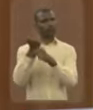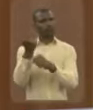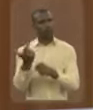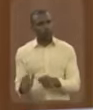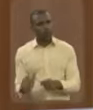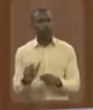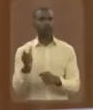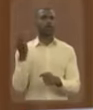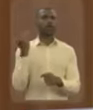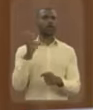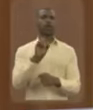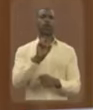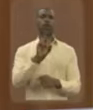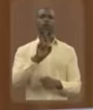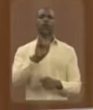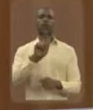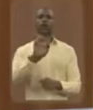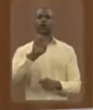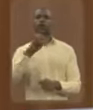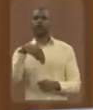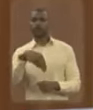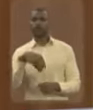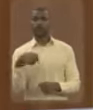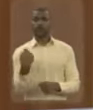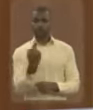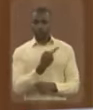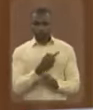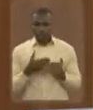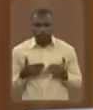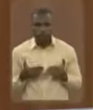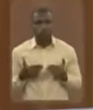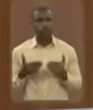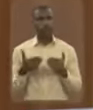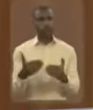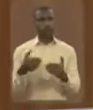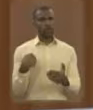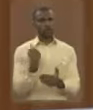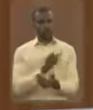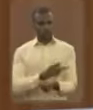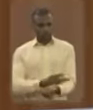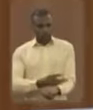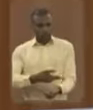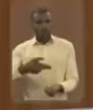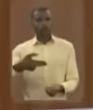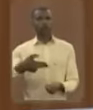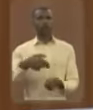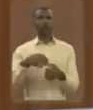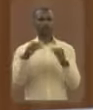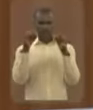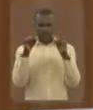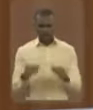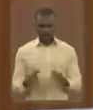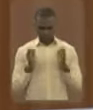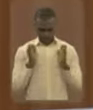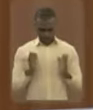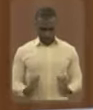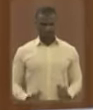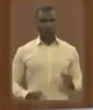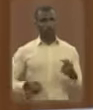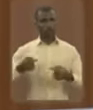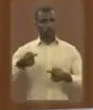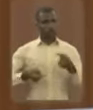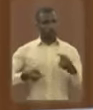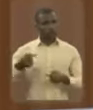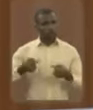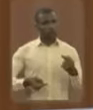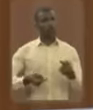suas origens naquilo que nos deu a o nosso Nascimento o nosso DNA de honestidade de ética na política